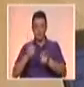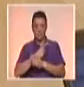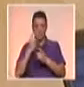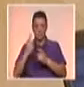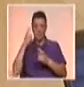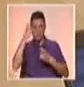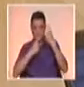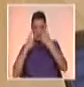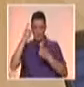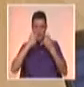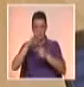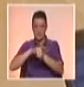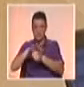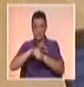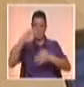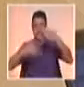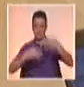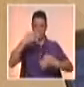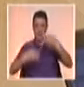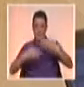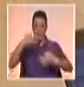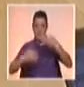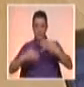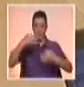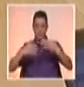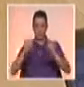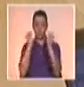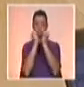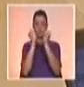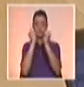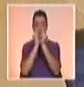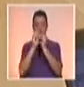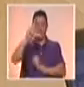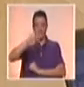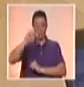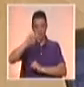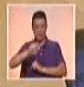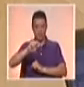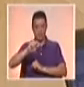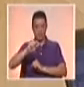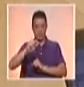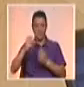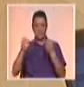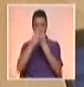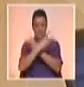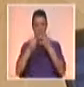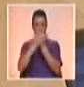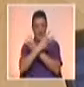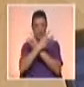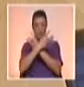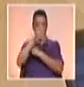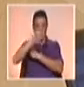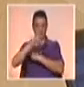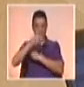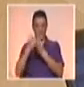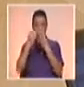Tem ideia? Situações de tribunal, uhum. Segurança social também, centros de emprego.